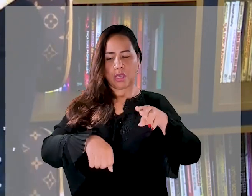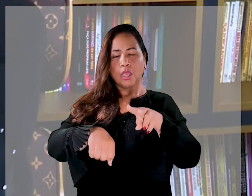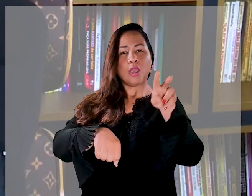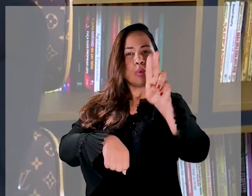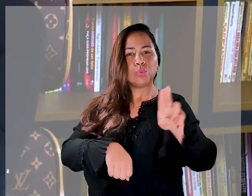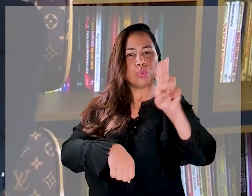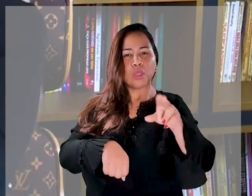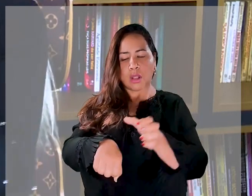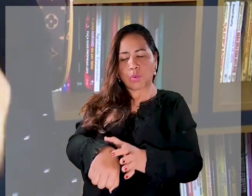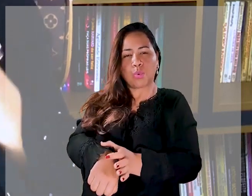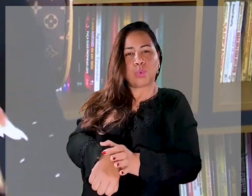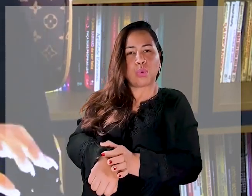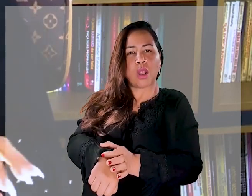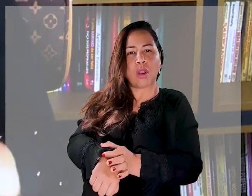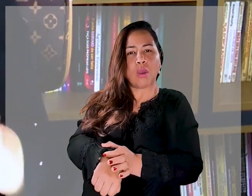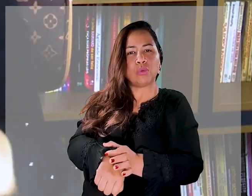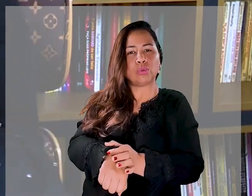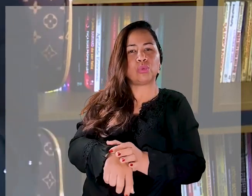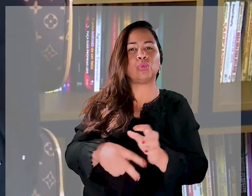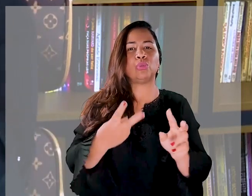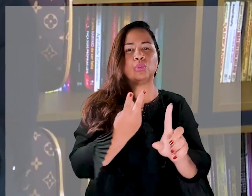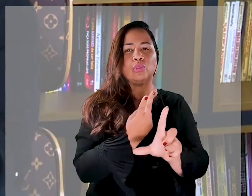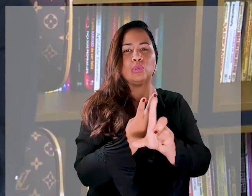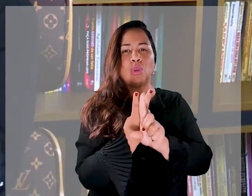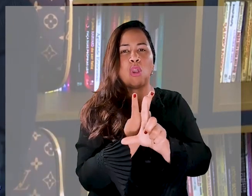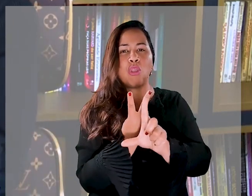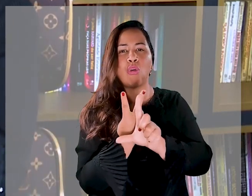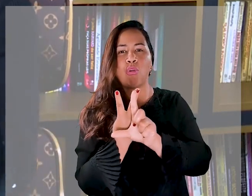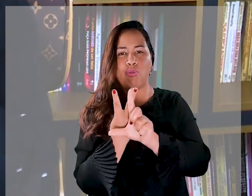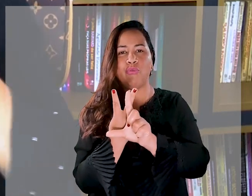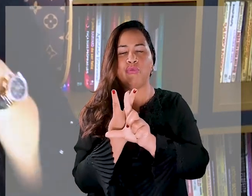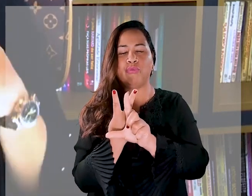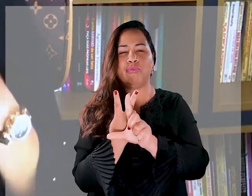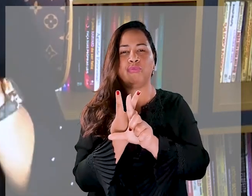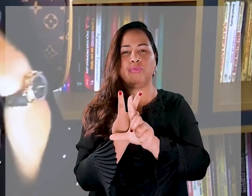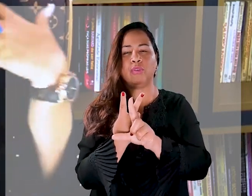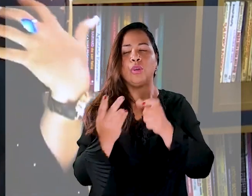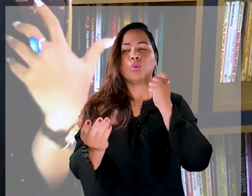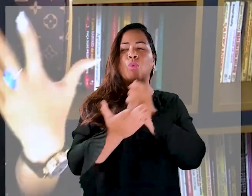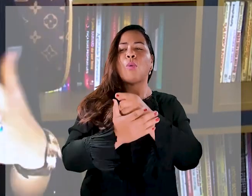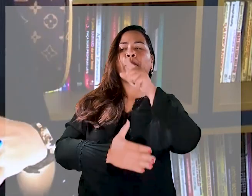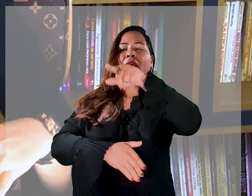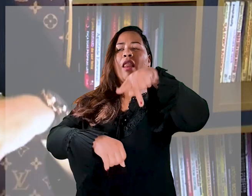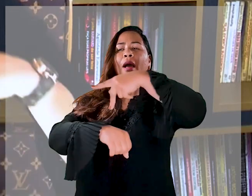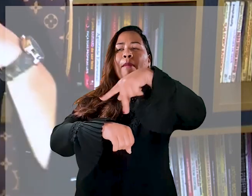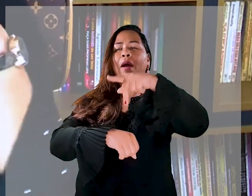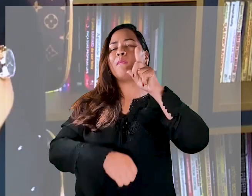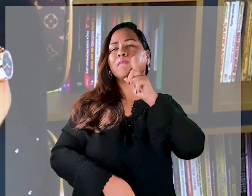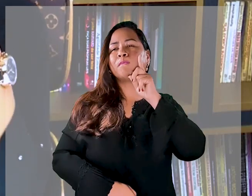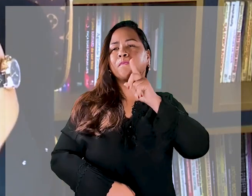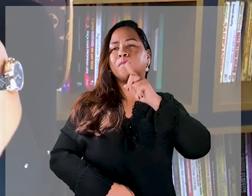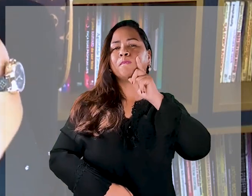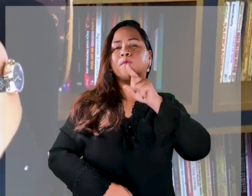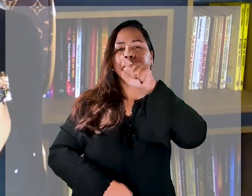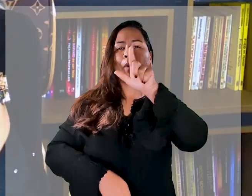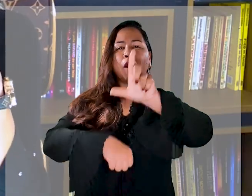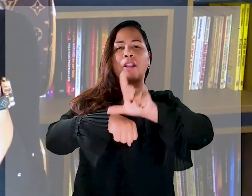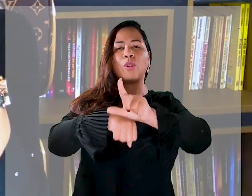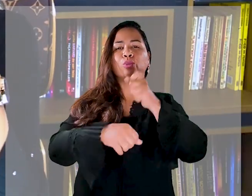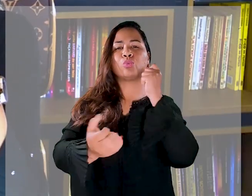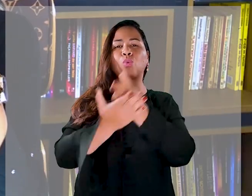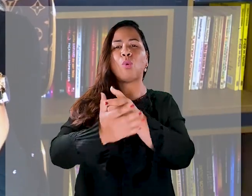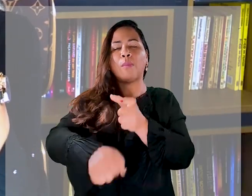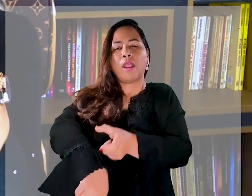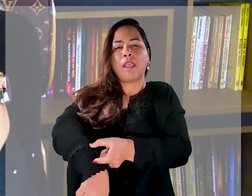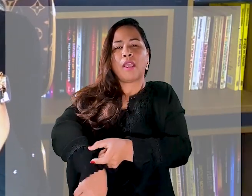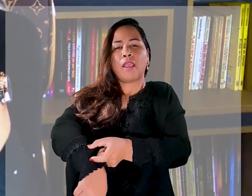em promoção lá nos Estados Unidos, lá na Lais, lá no shopping de Cancún. Tô aqui toda de pinheirinho, toda próspera, mas é isso que